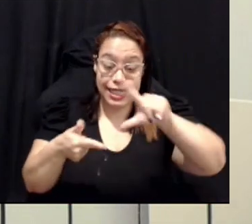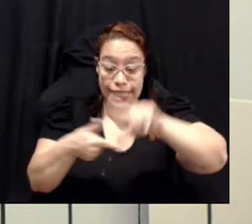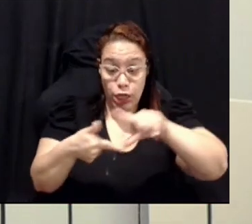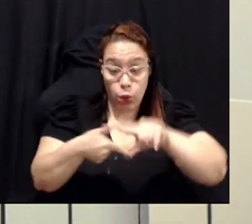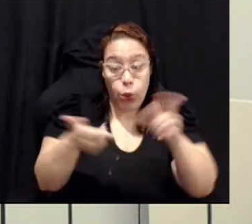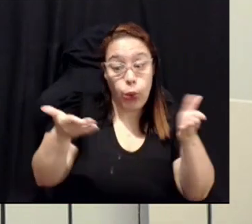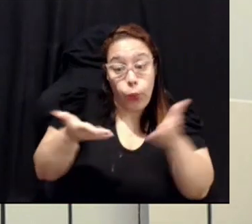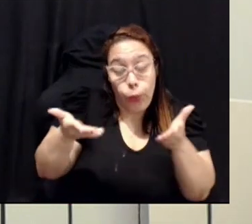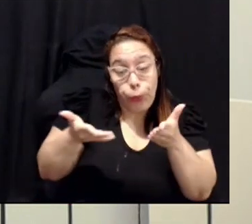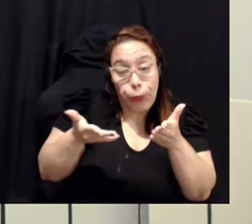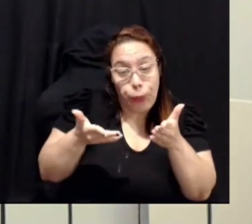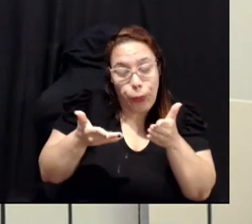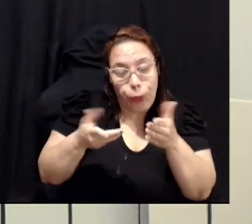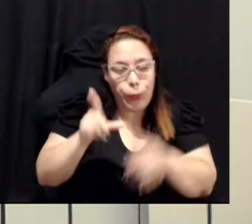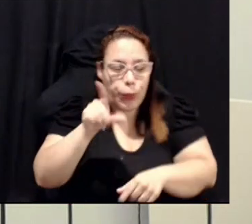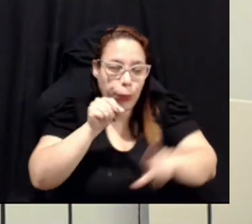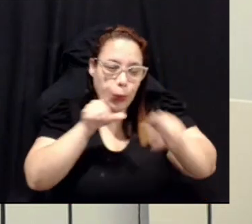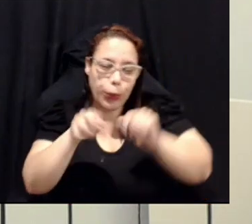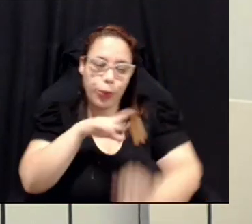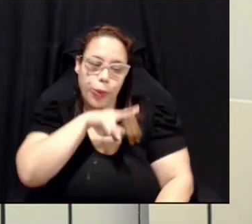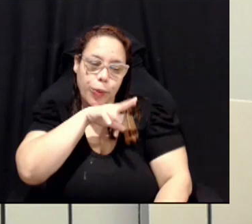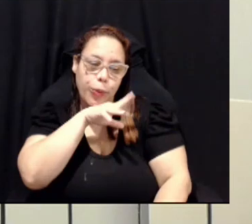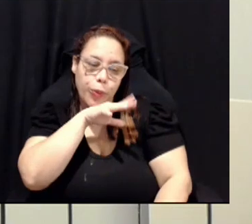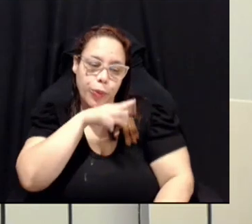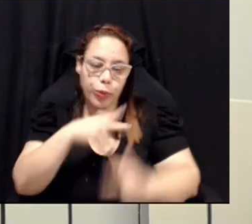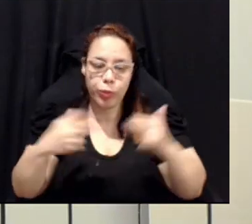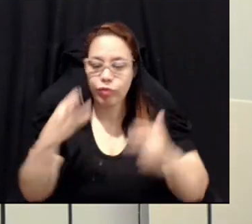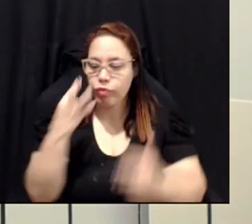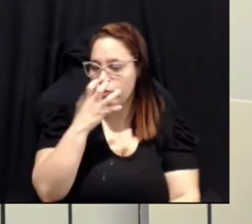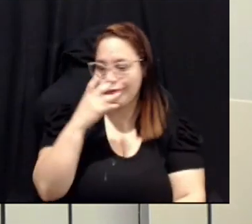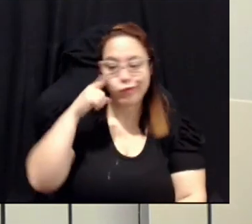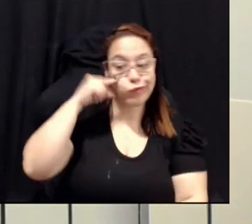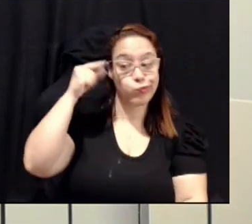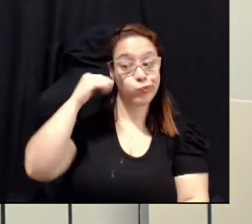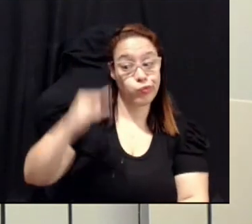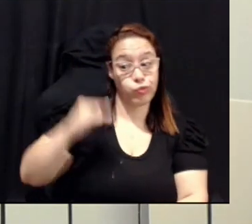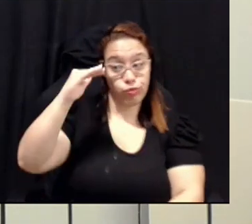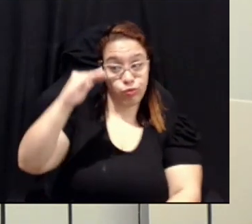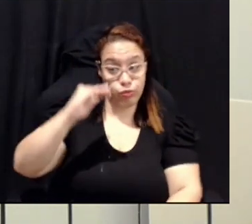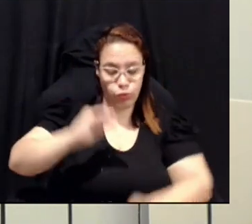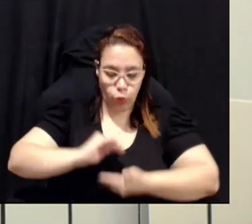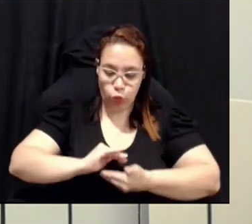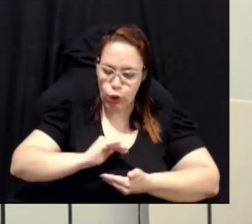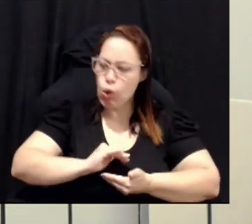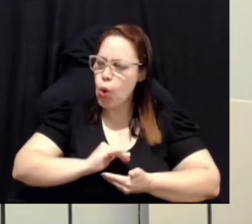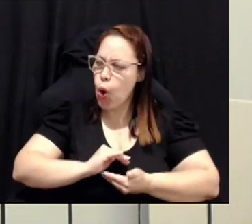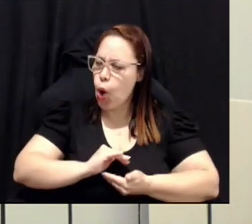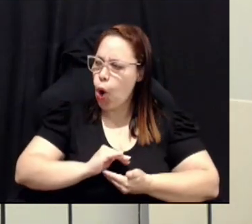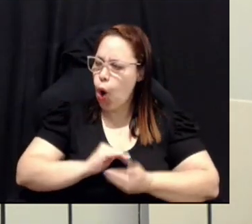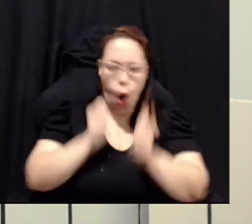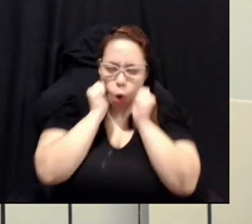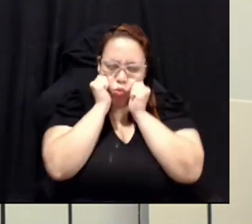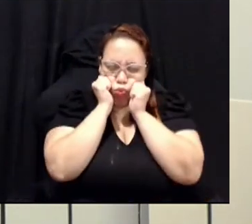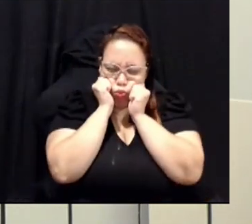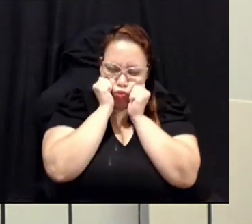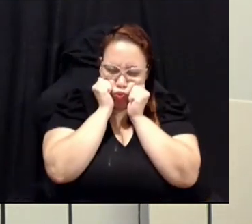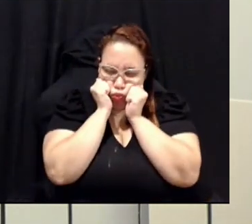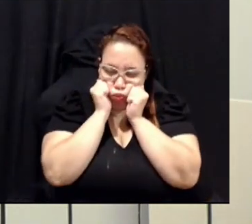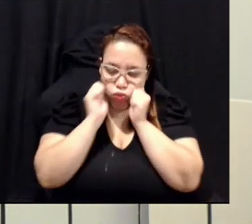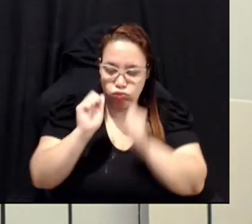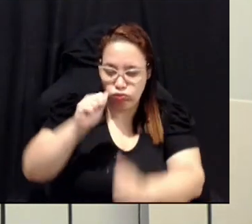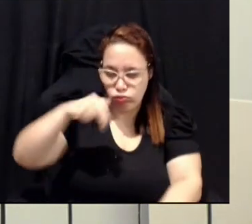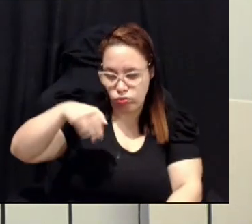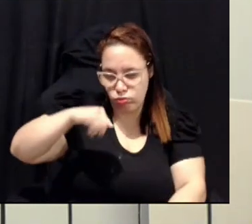muitas opções de cães e gatos, adultos e também filhotes, da Associação Anjos de Rua de Campinas e